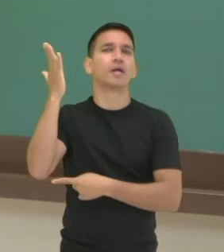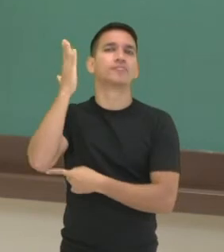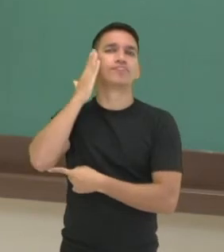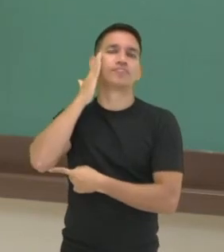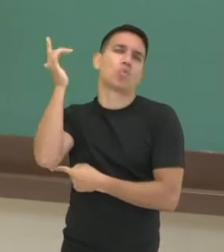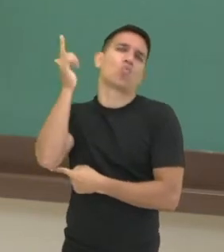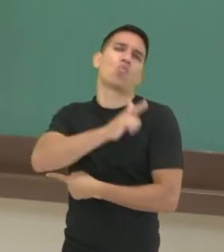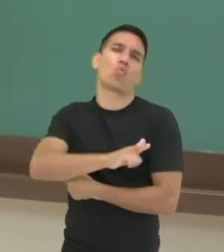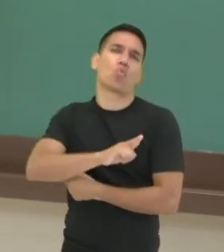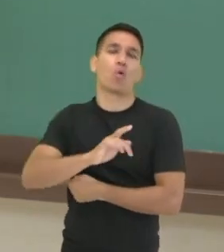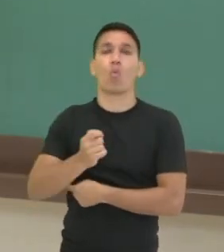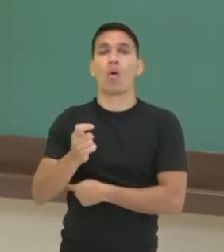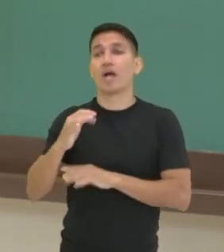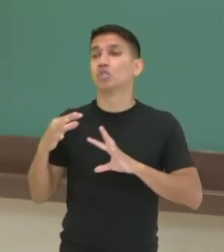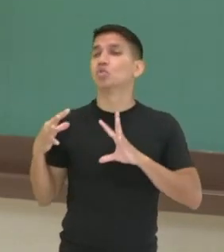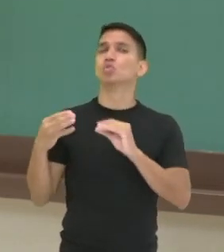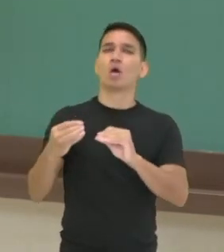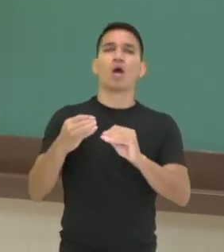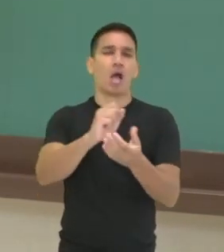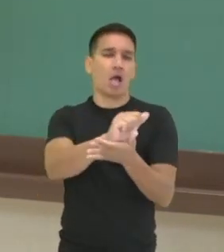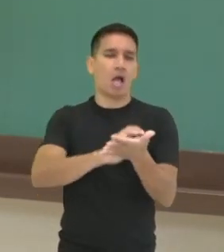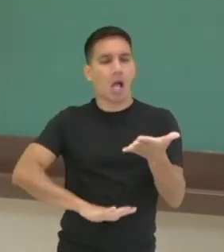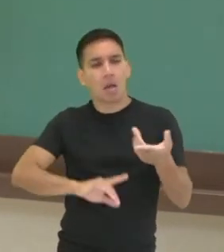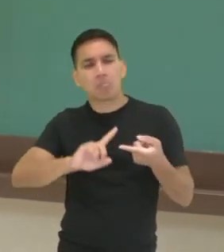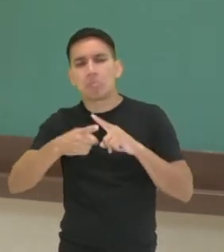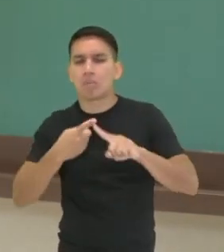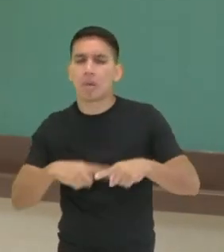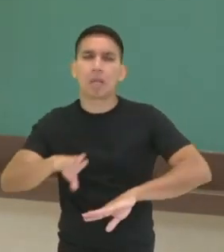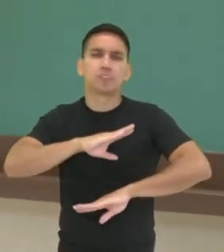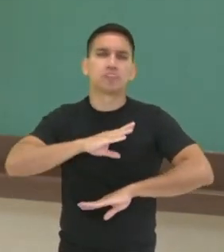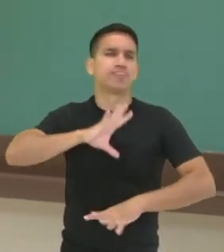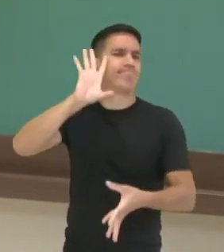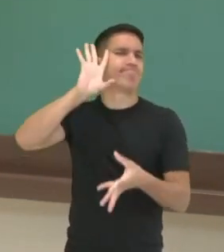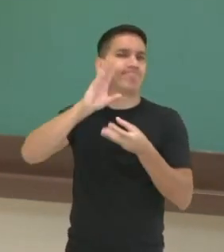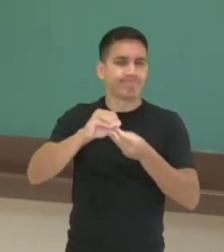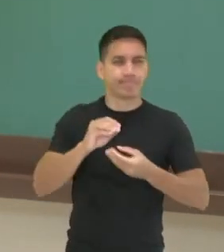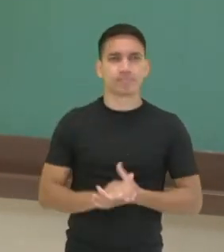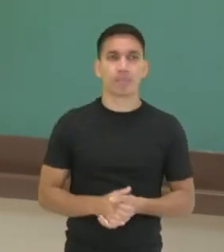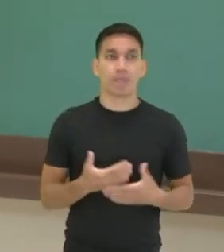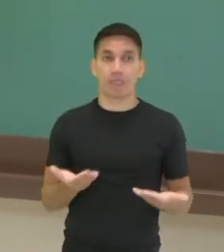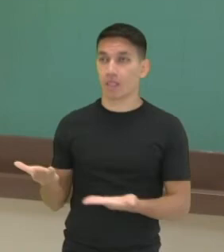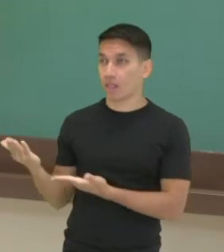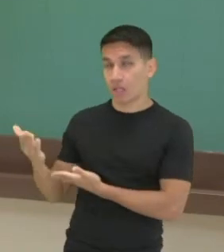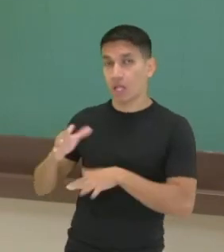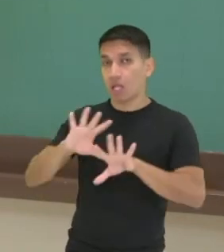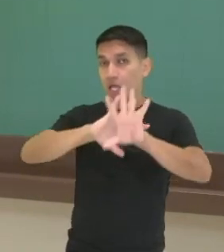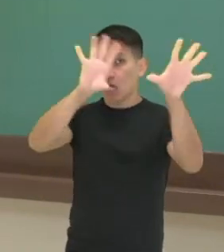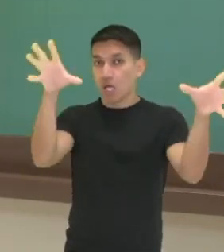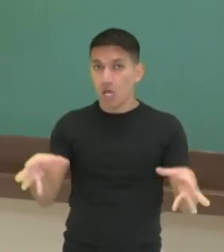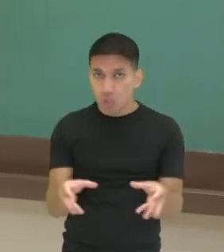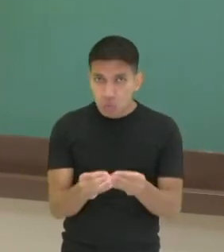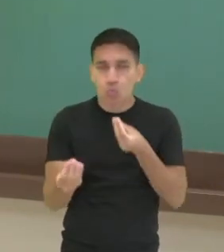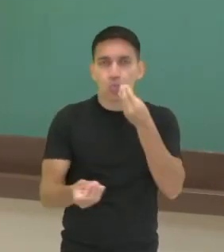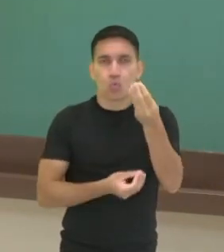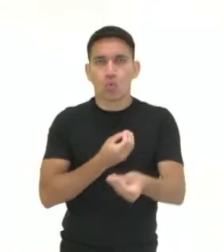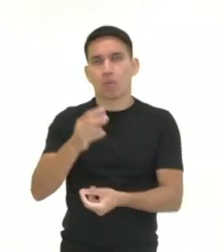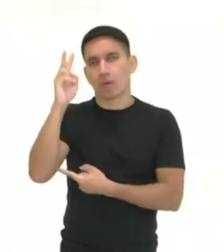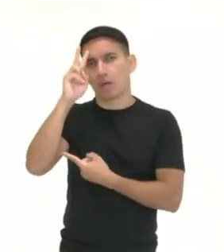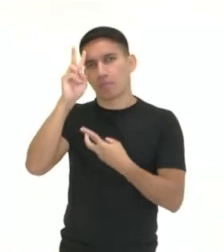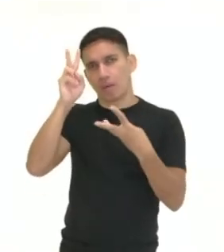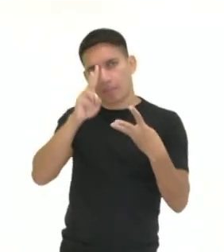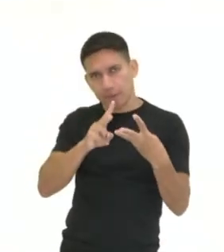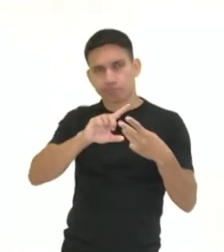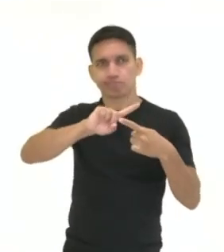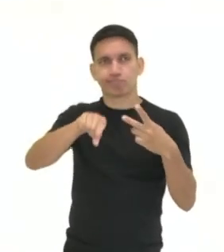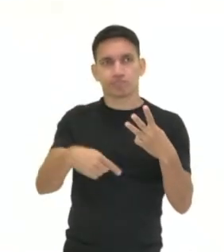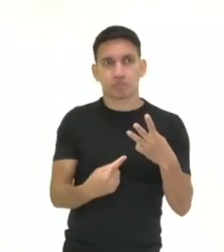resolver praticamente todos os exercícios que a gente tem de interpretação. Então aqui nós temos um resumo exatamente para a gente relembrar. Se